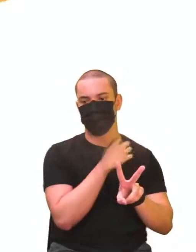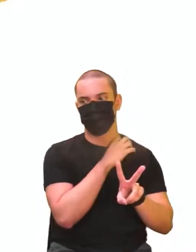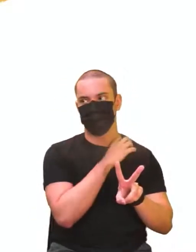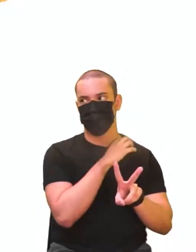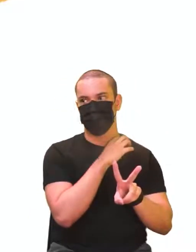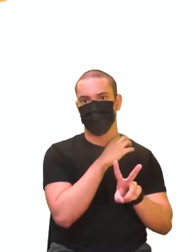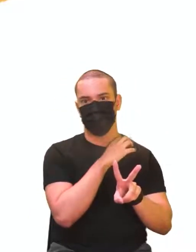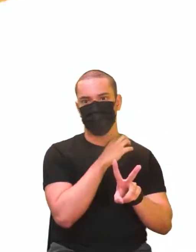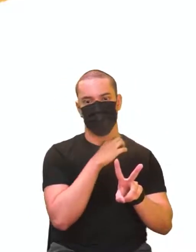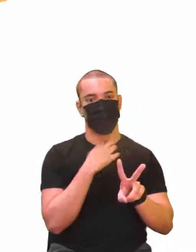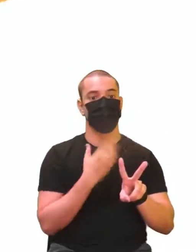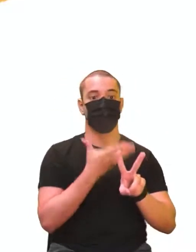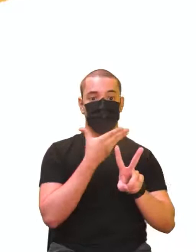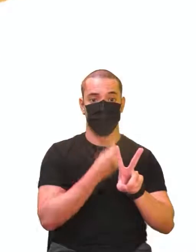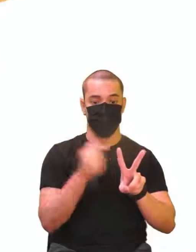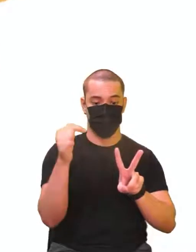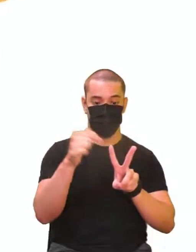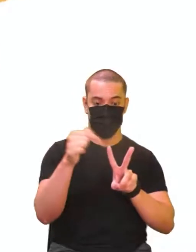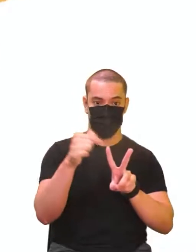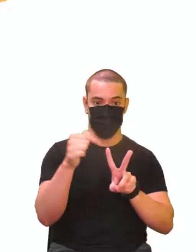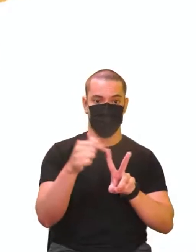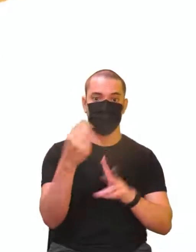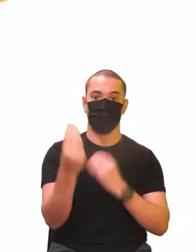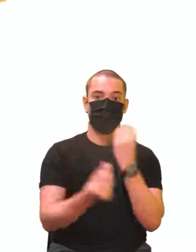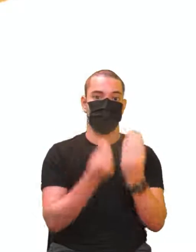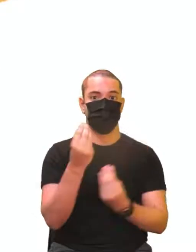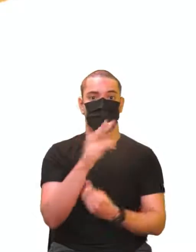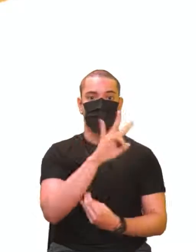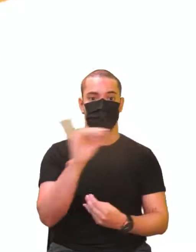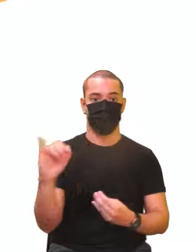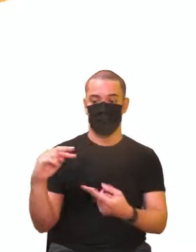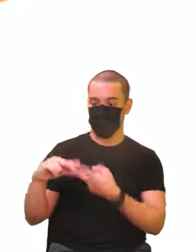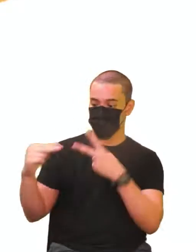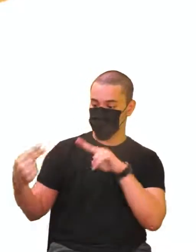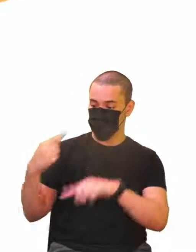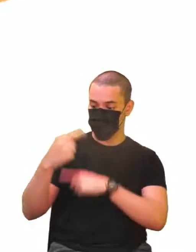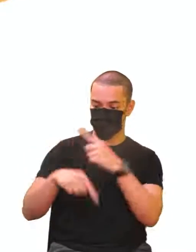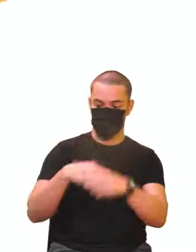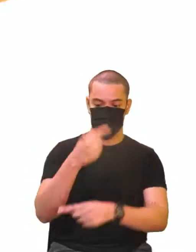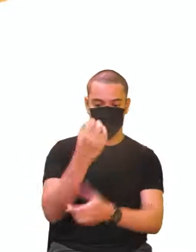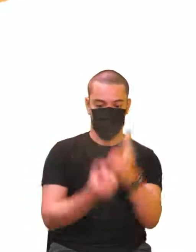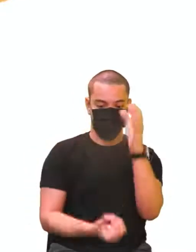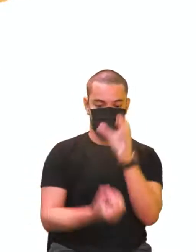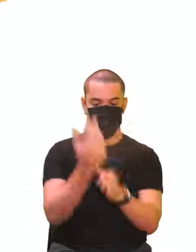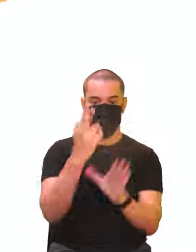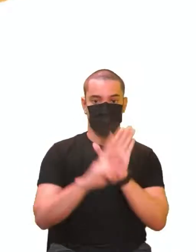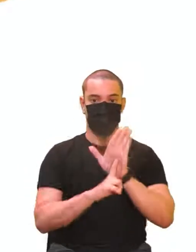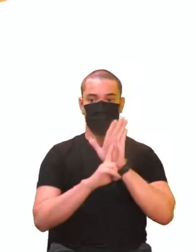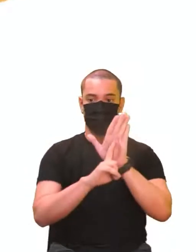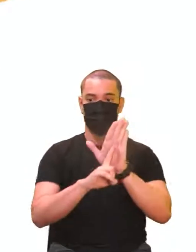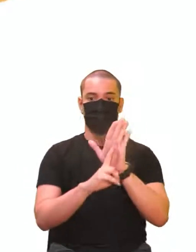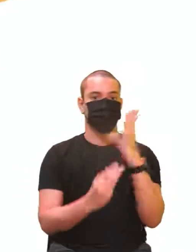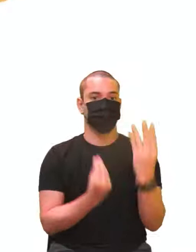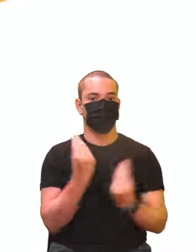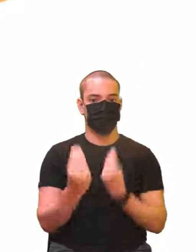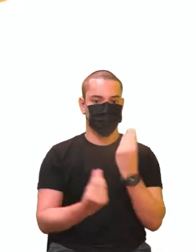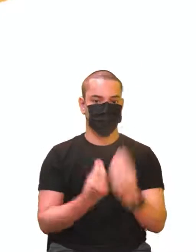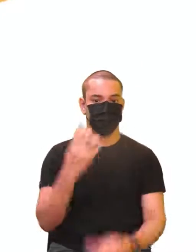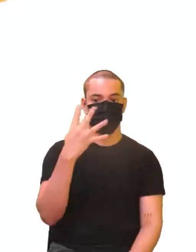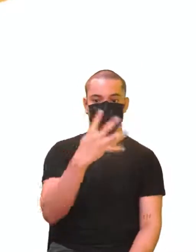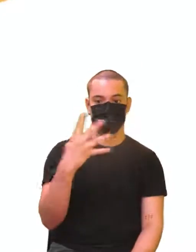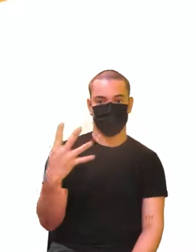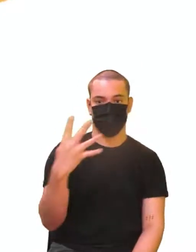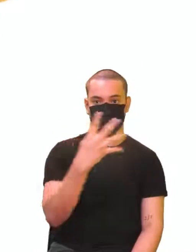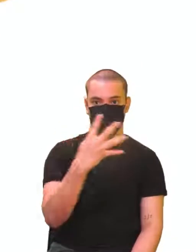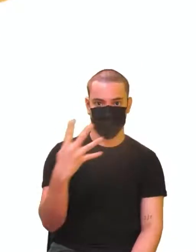só, no homem a constituição genética é representada por